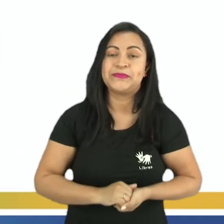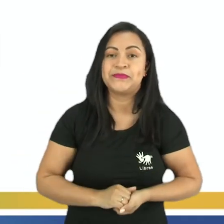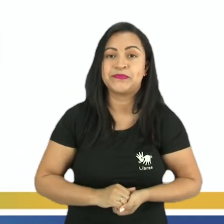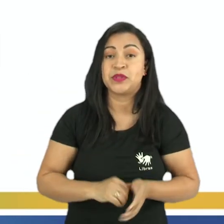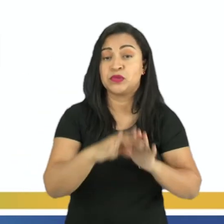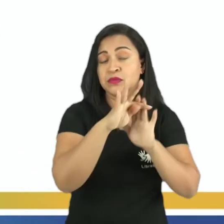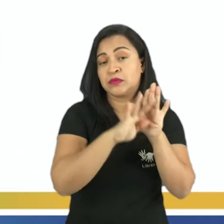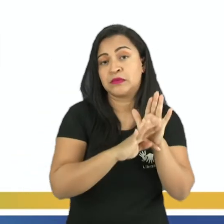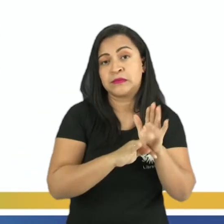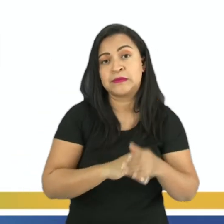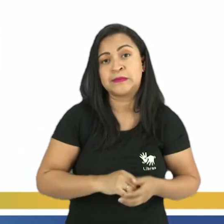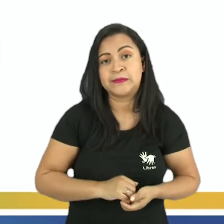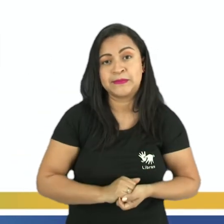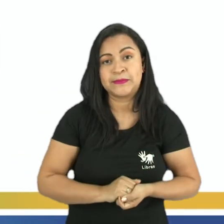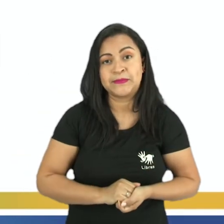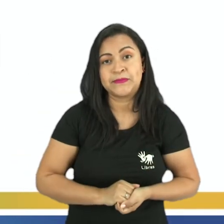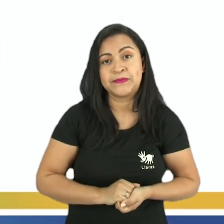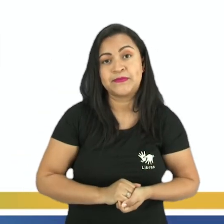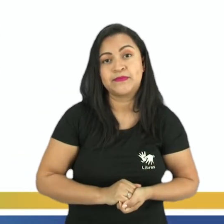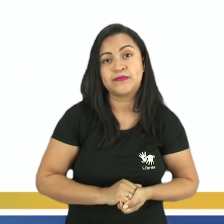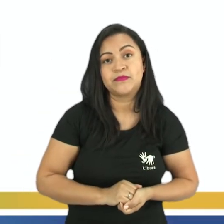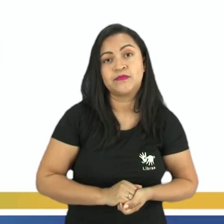No texto